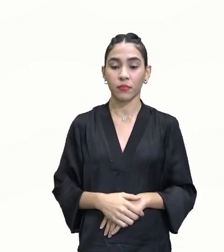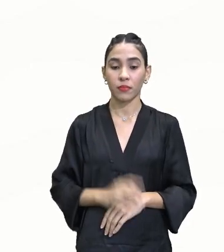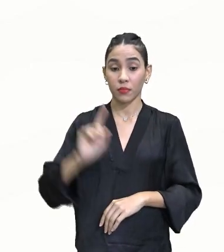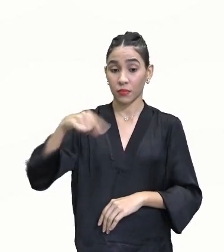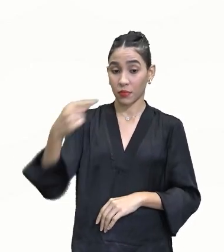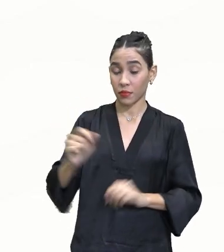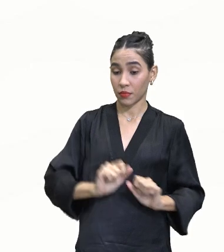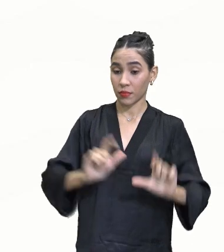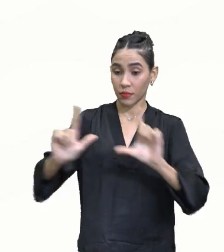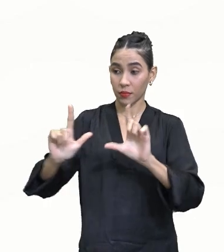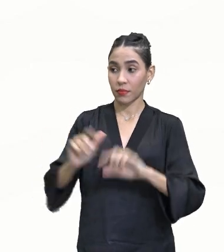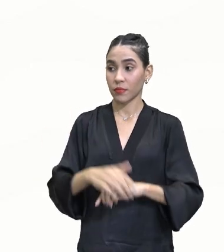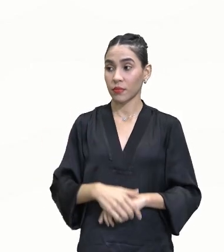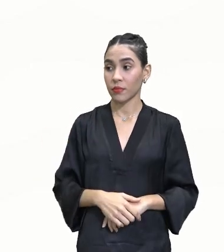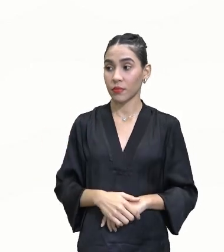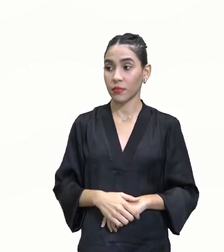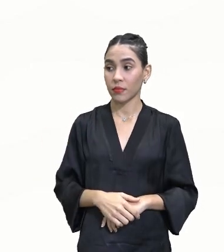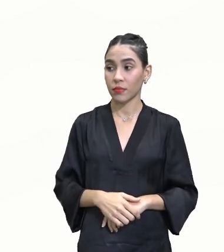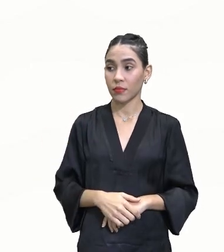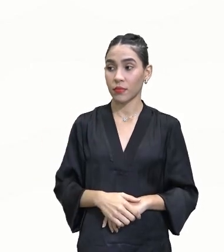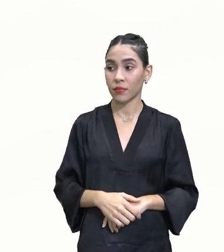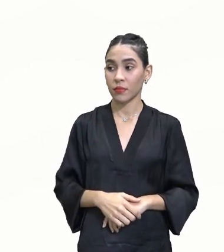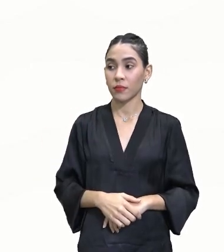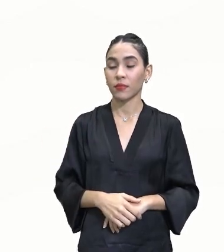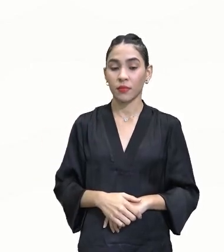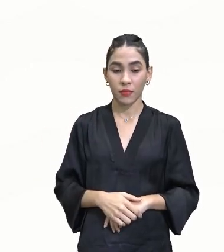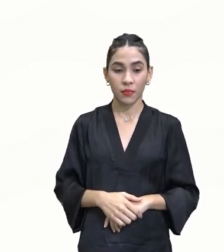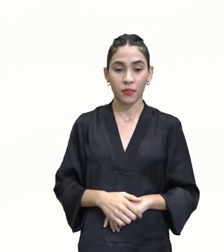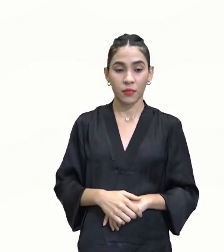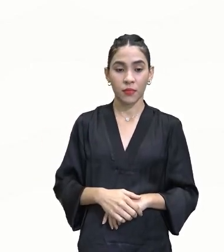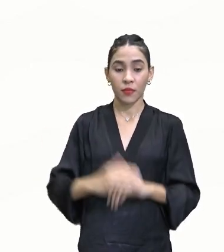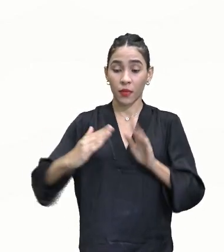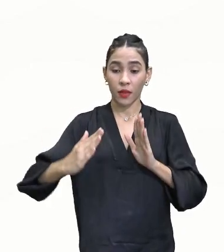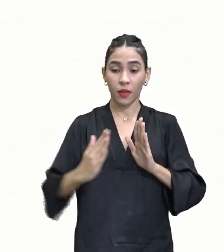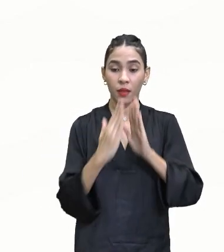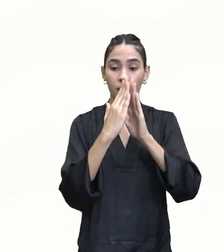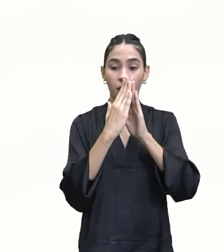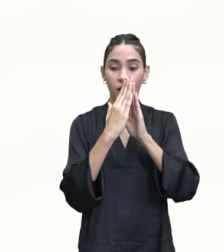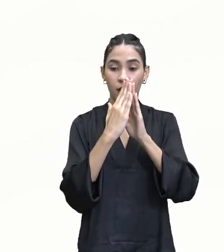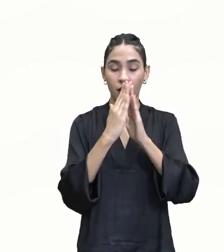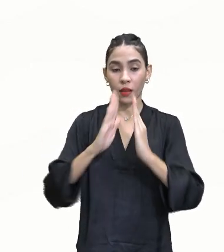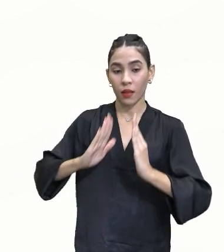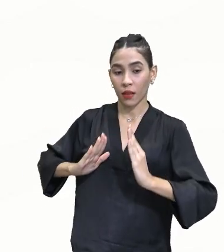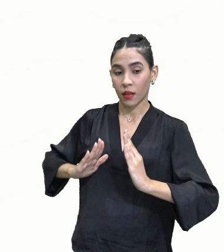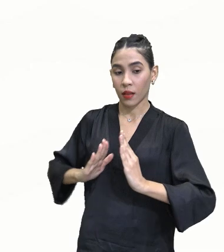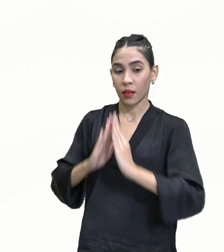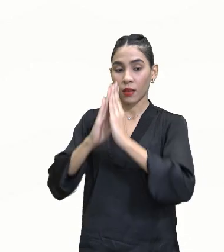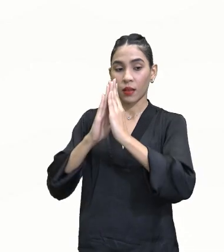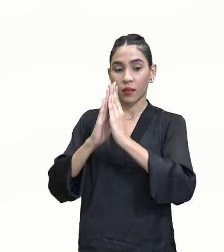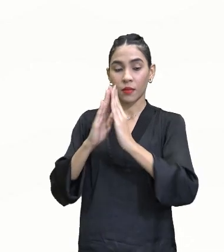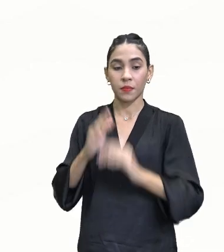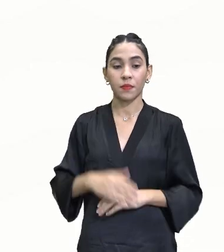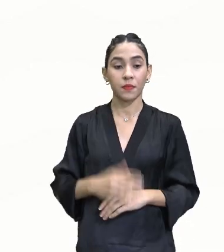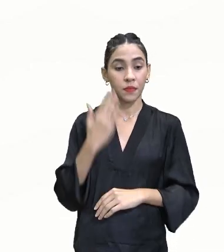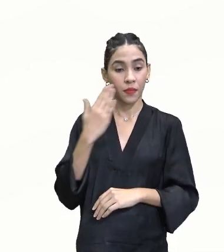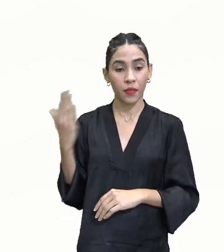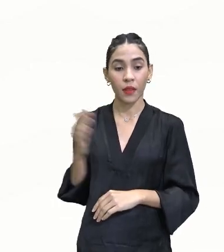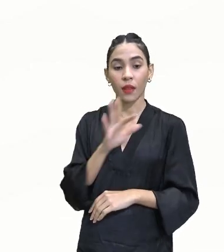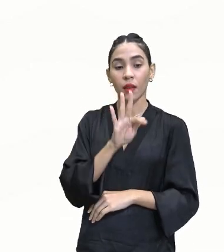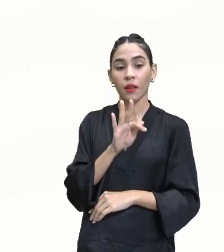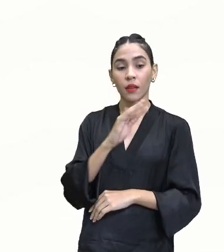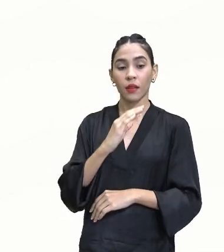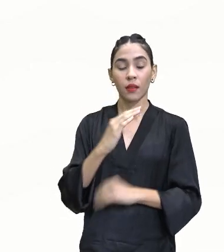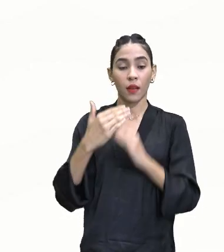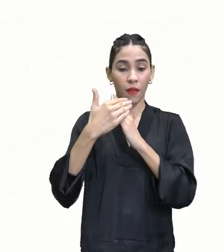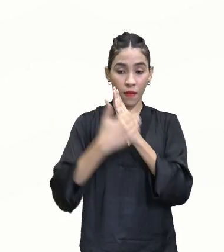próxima cartela. Nós temos o triângulo, que é a face lateral, não esqueçam. Esse triângulo aqui é a